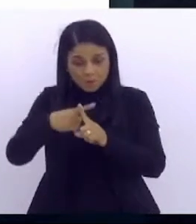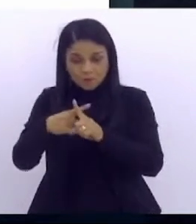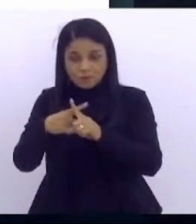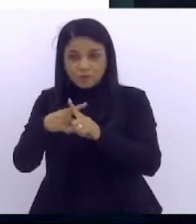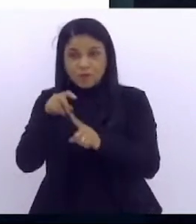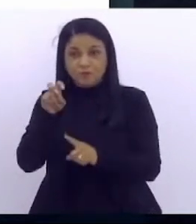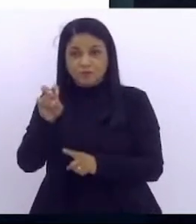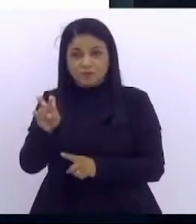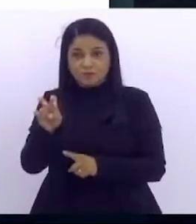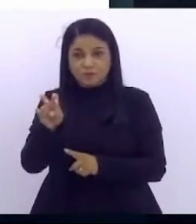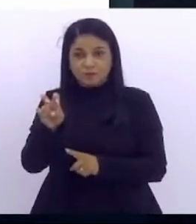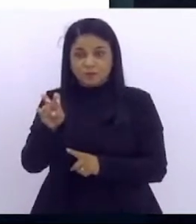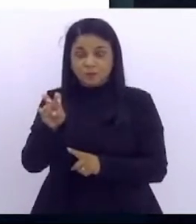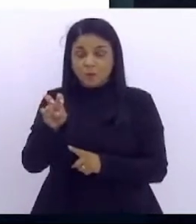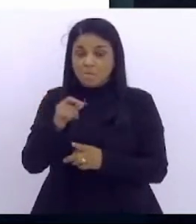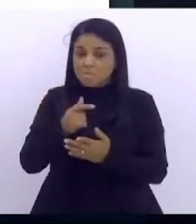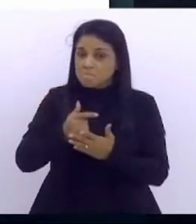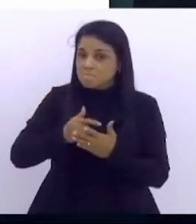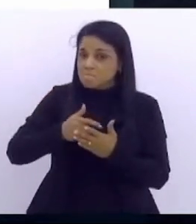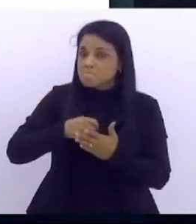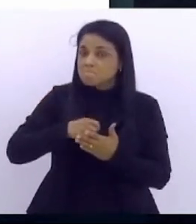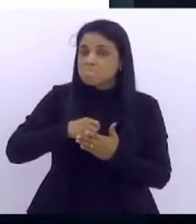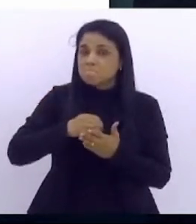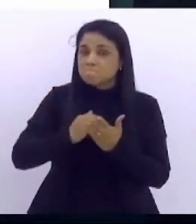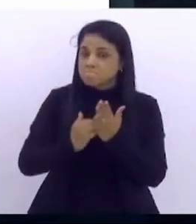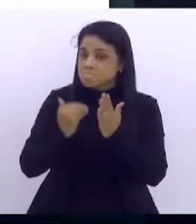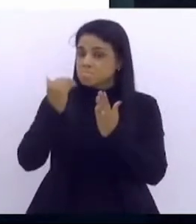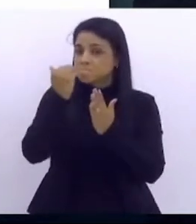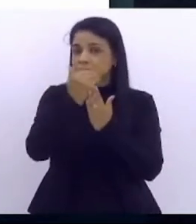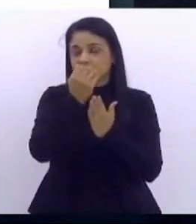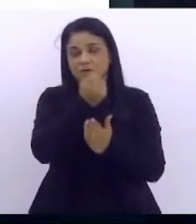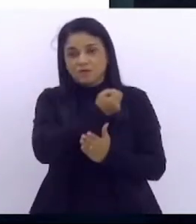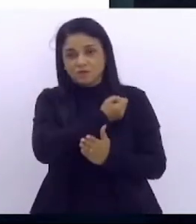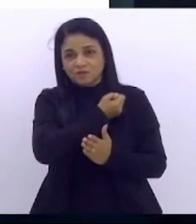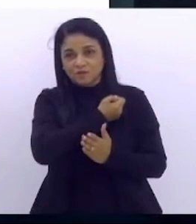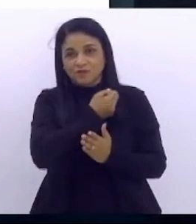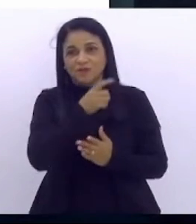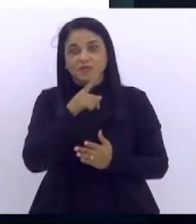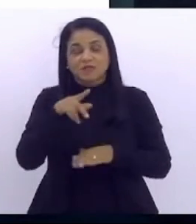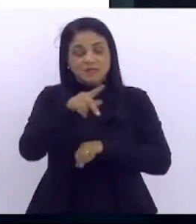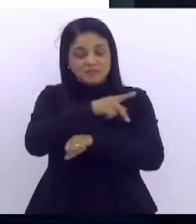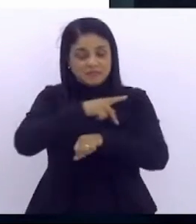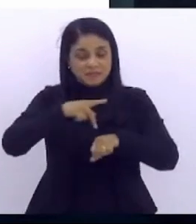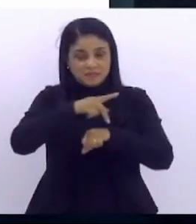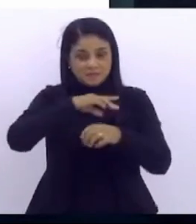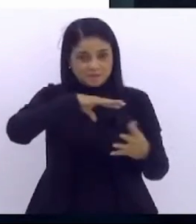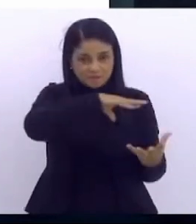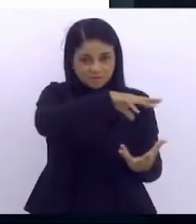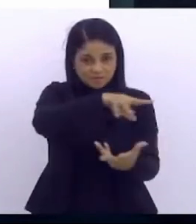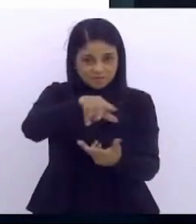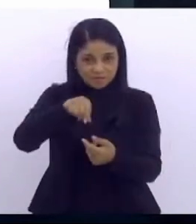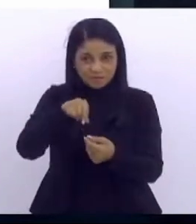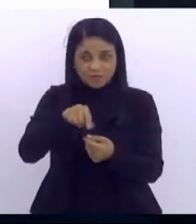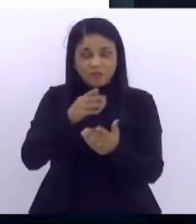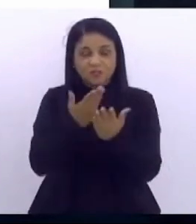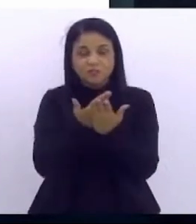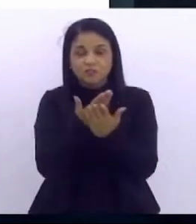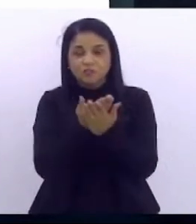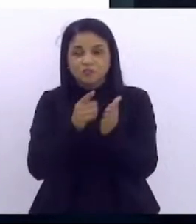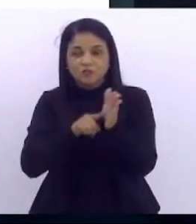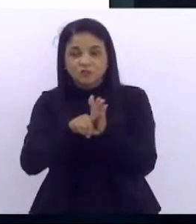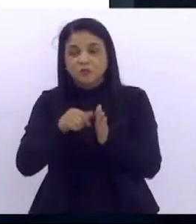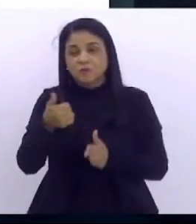5, então já era uma discrepância maior. Mas em termos internacionais, os estudos internacionais, eles estão todos baseados no estudo publicado